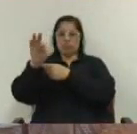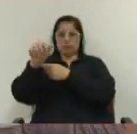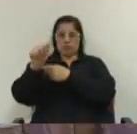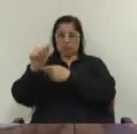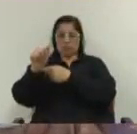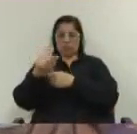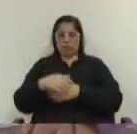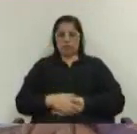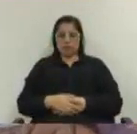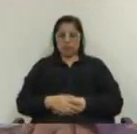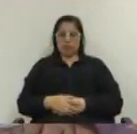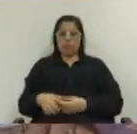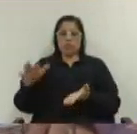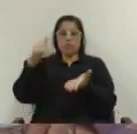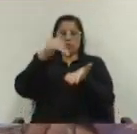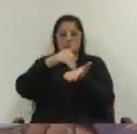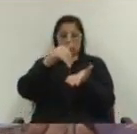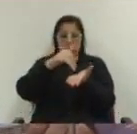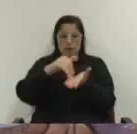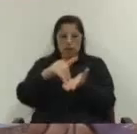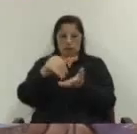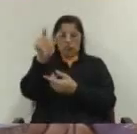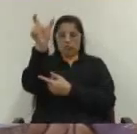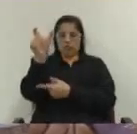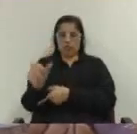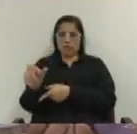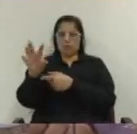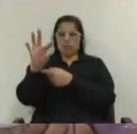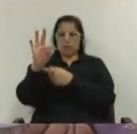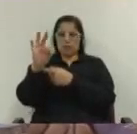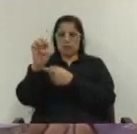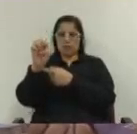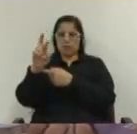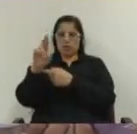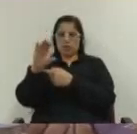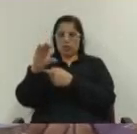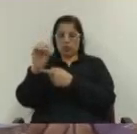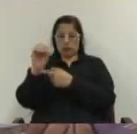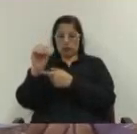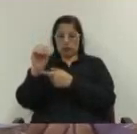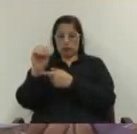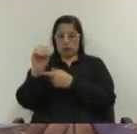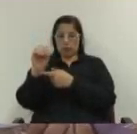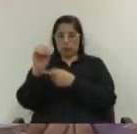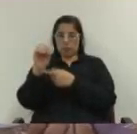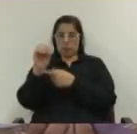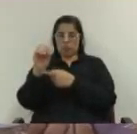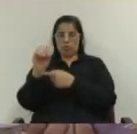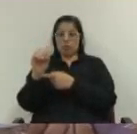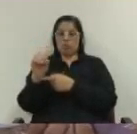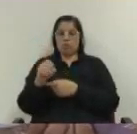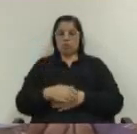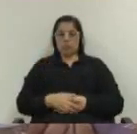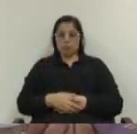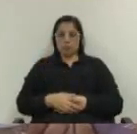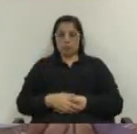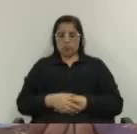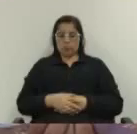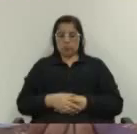da administração, Tércio Augusto Garcia Júnior, foi denunciado pela Procuradoria-Geral